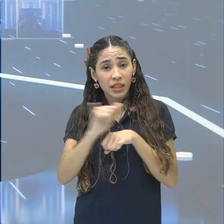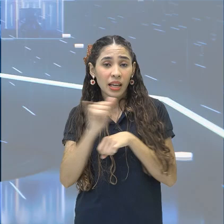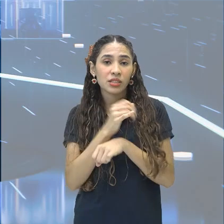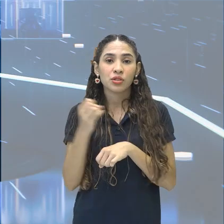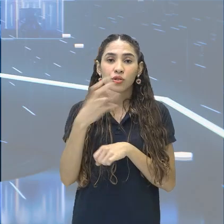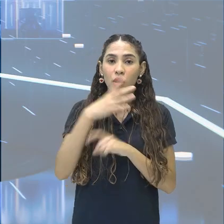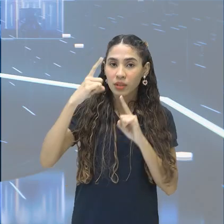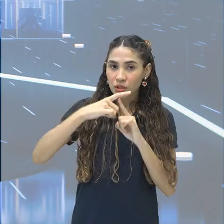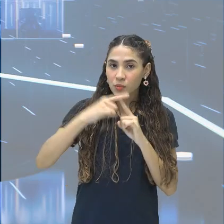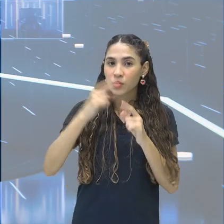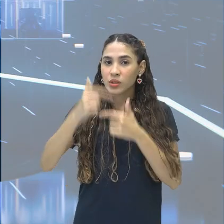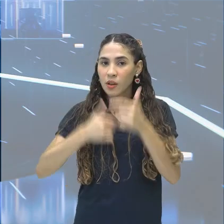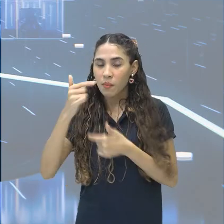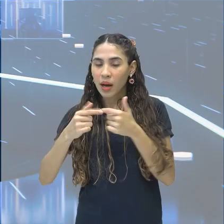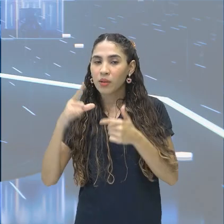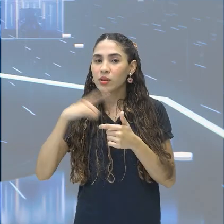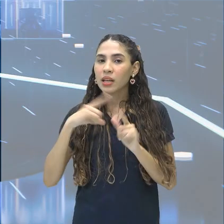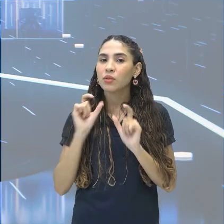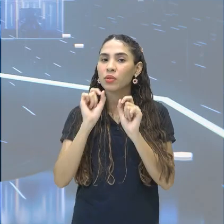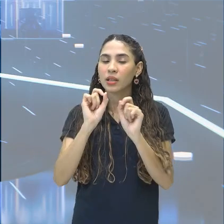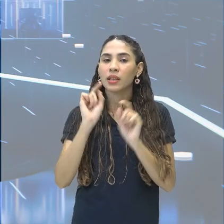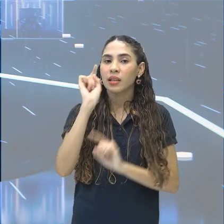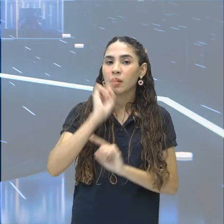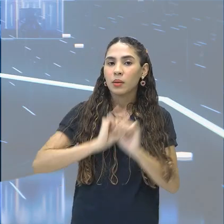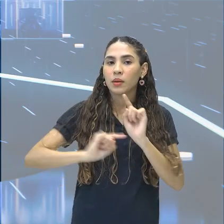trabalho aí, que têm transformado